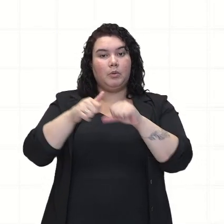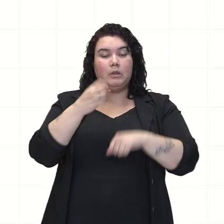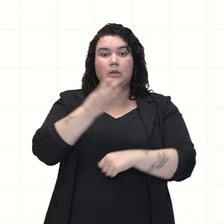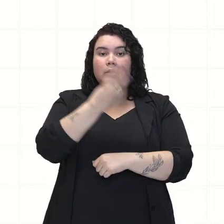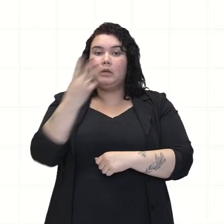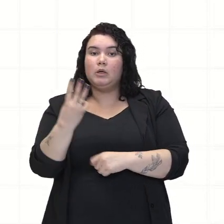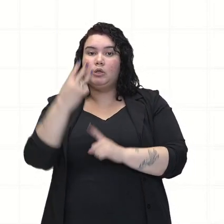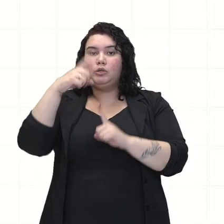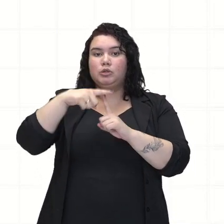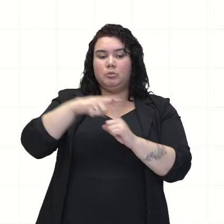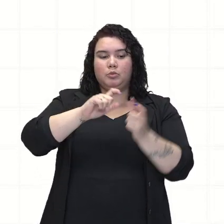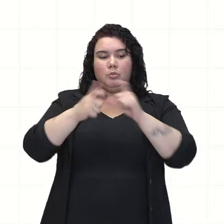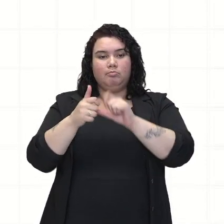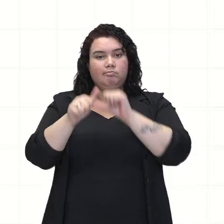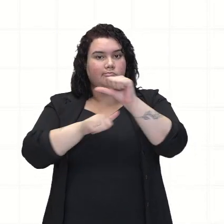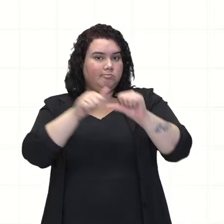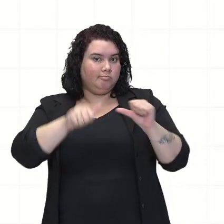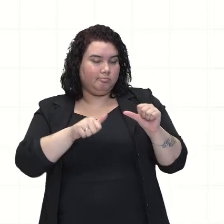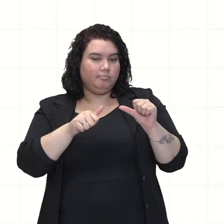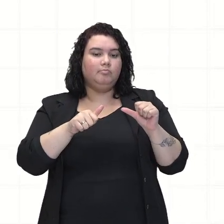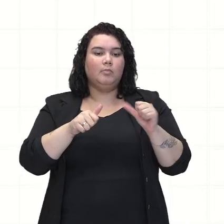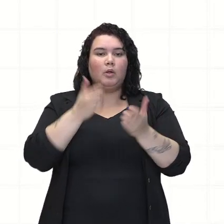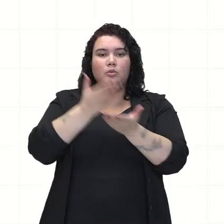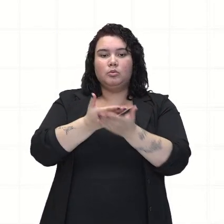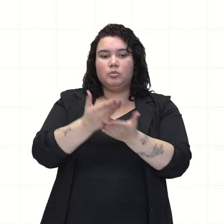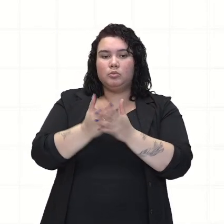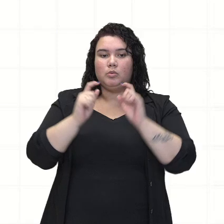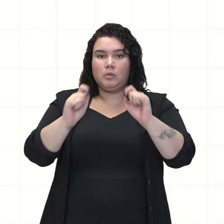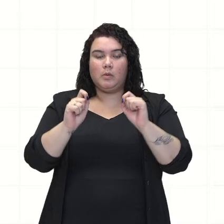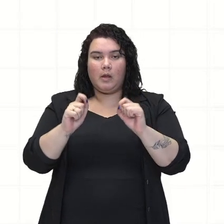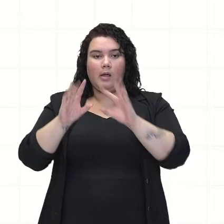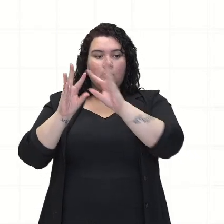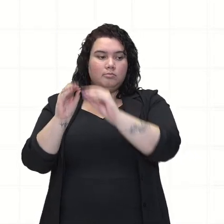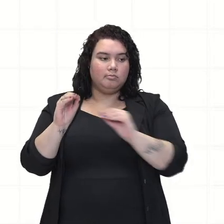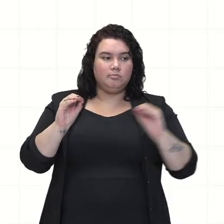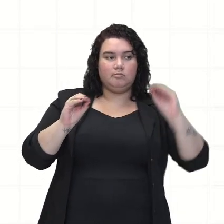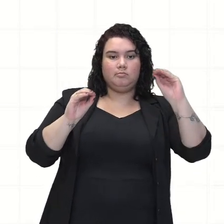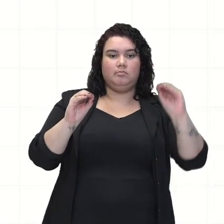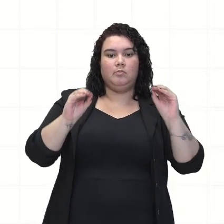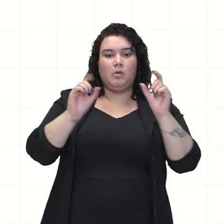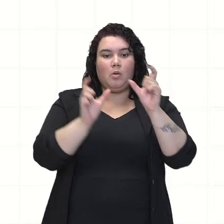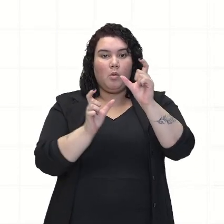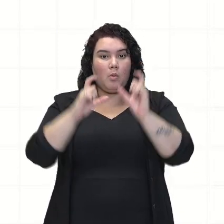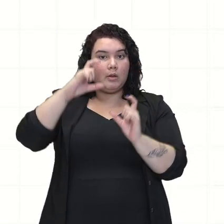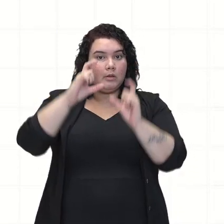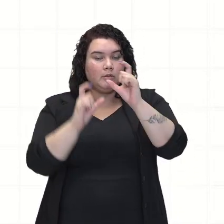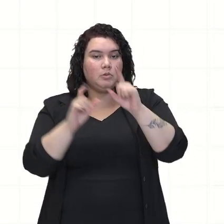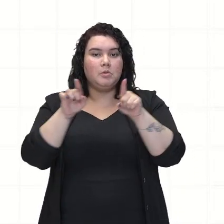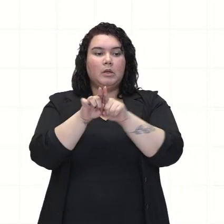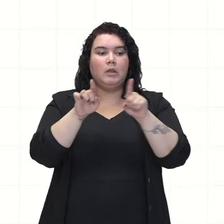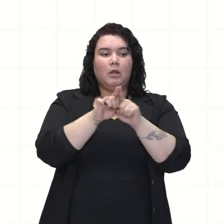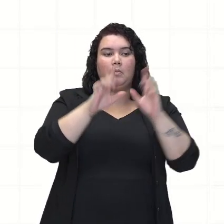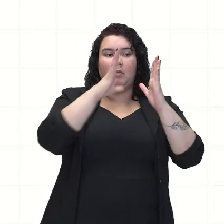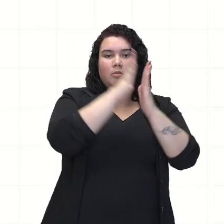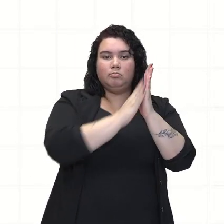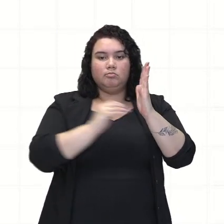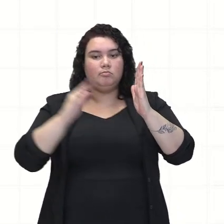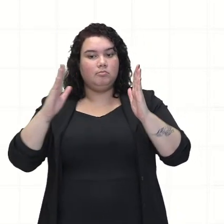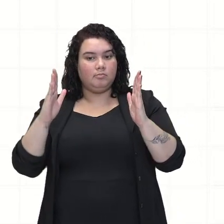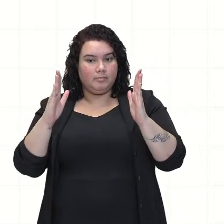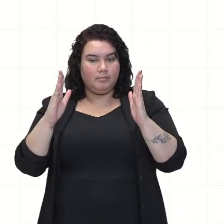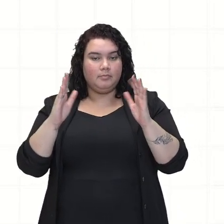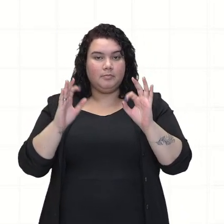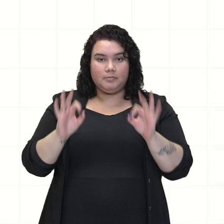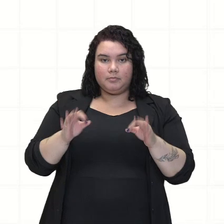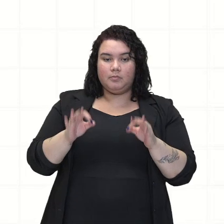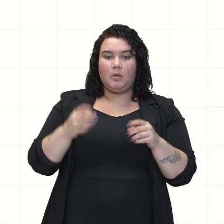nós vimos nas nossas aulas. Então, nós estudamos a translação, a rotação e a reflexão, né?